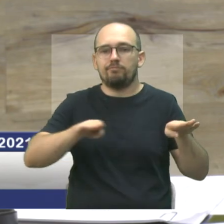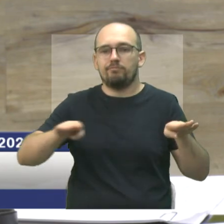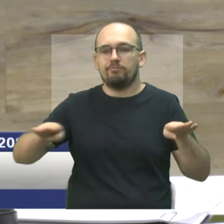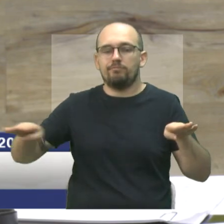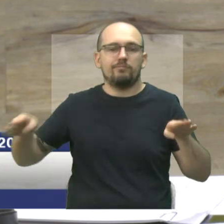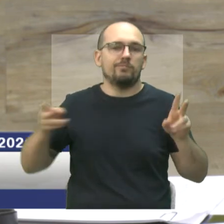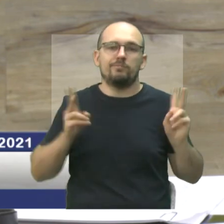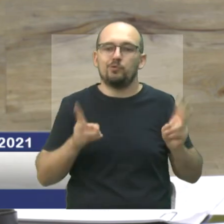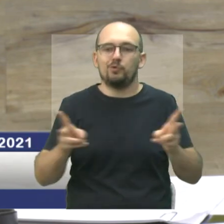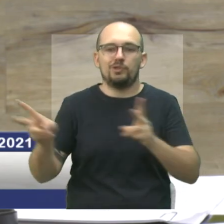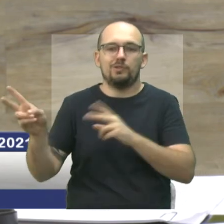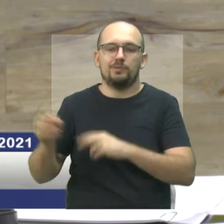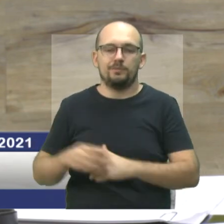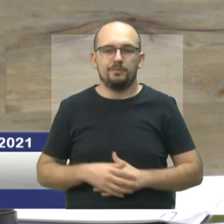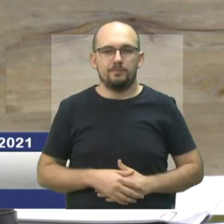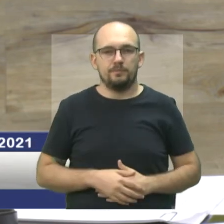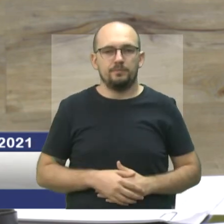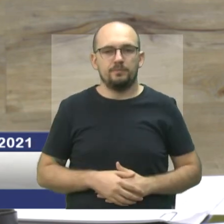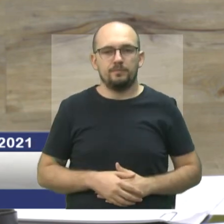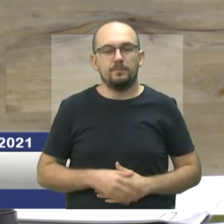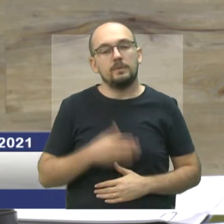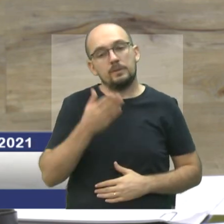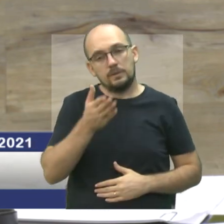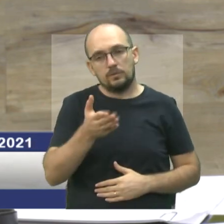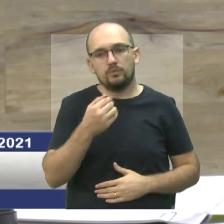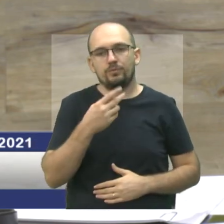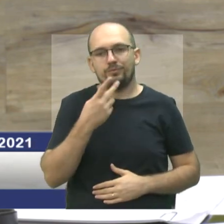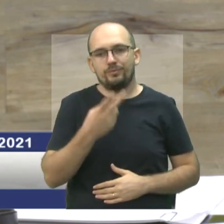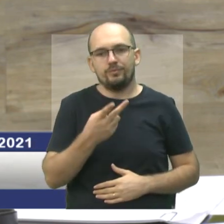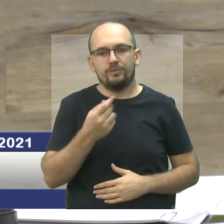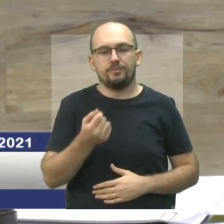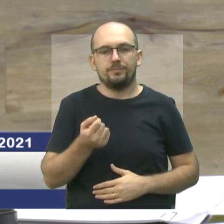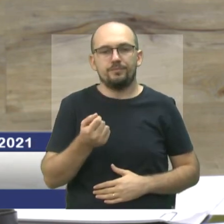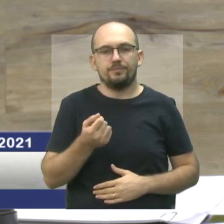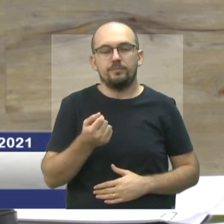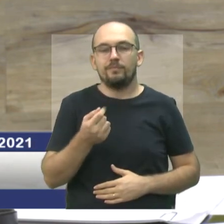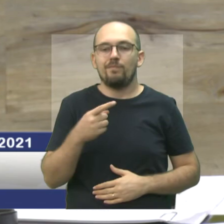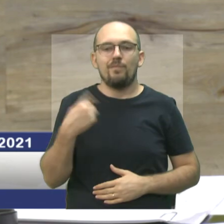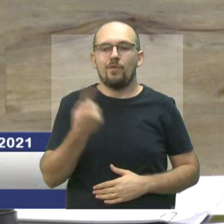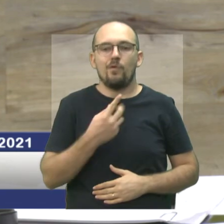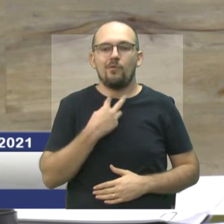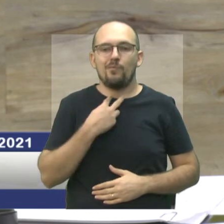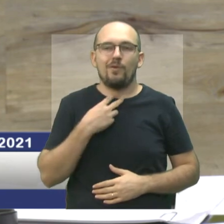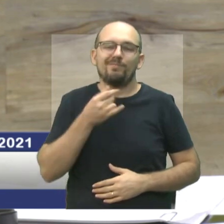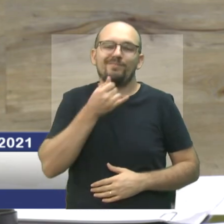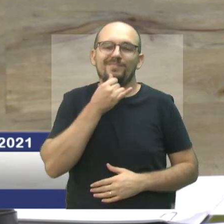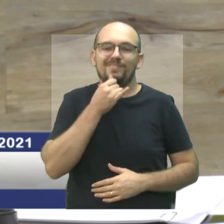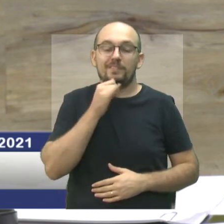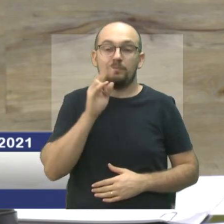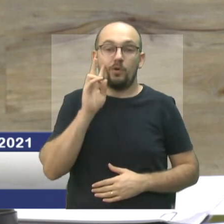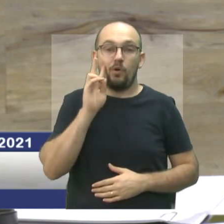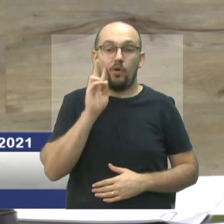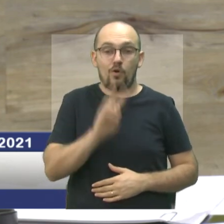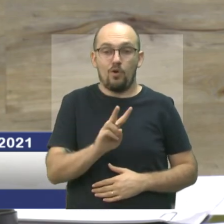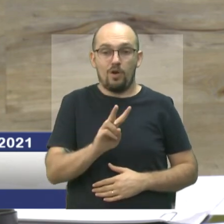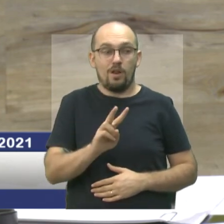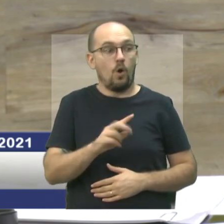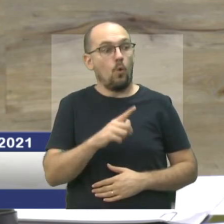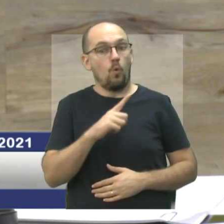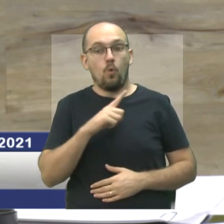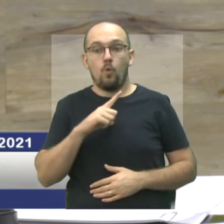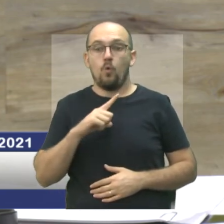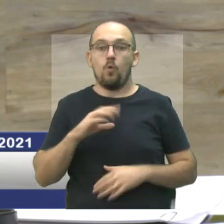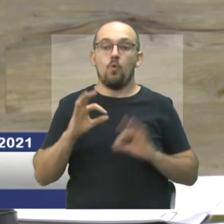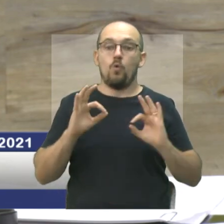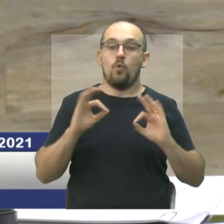contínuas, constantes, né? Contínuas, né? Perfeito. Então, é isso que eu falo, assim, né? A gente não pode, sei lá, olhar o saldo lá em maio,